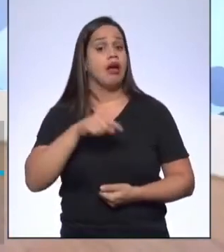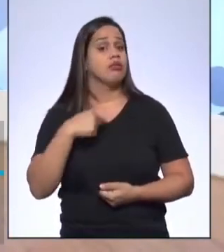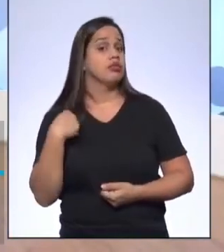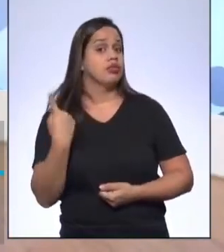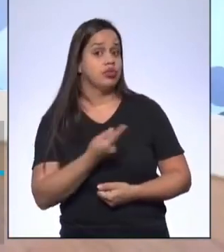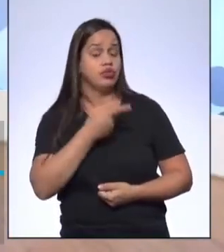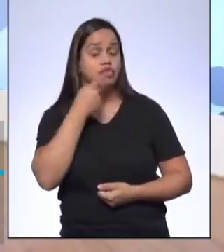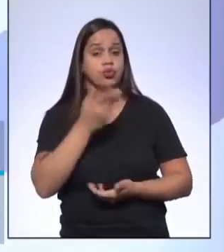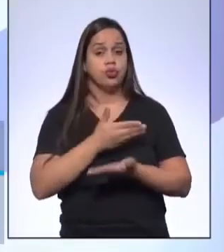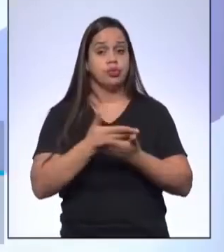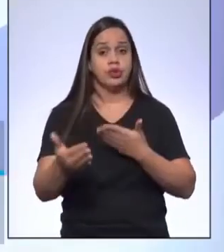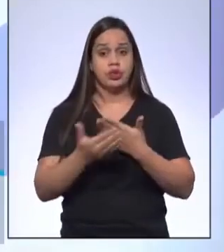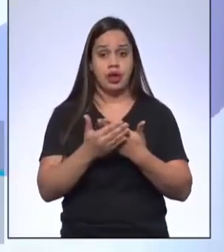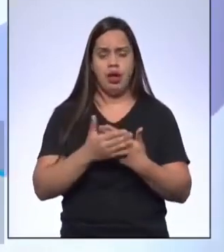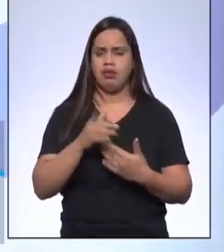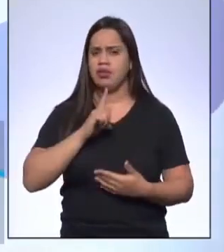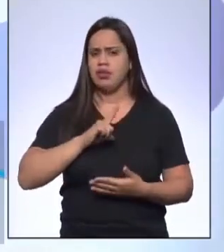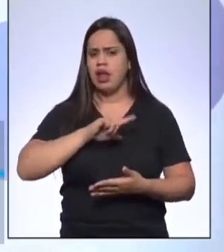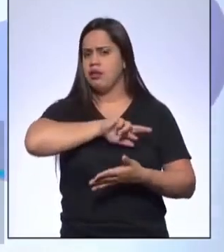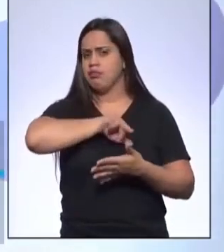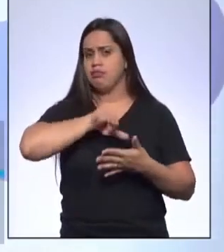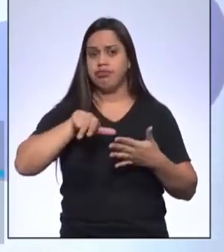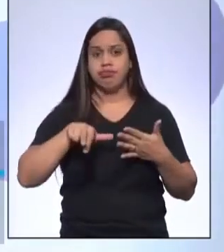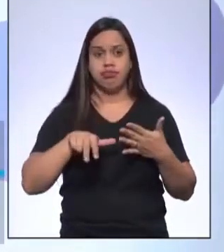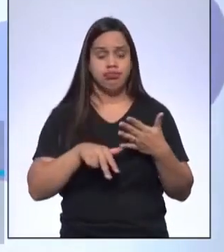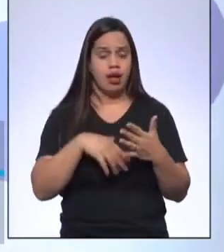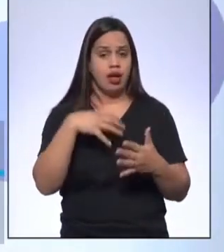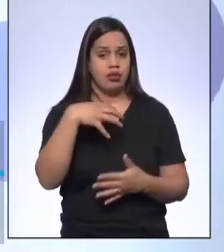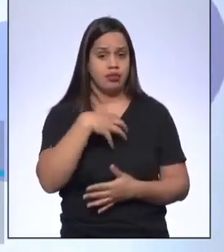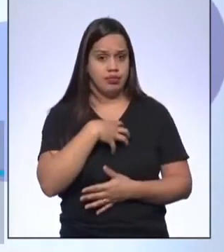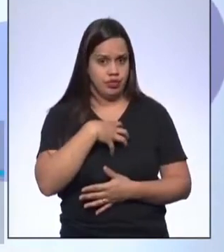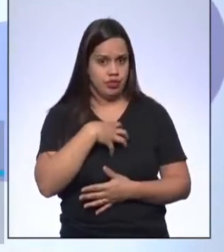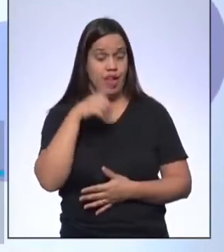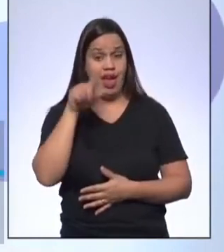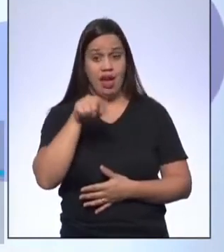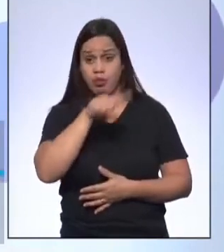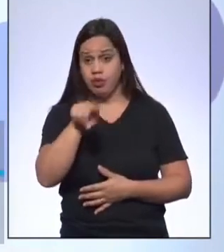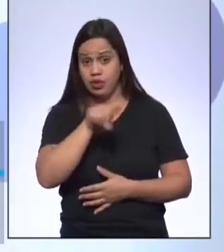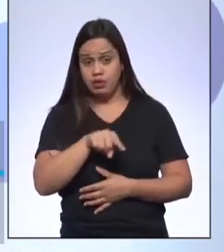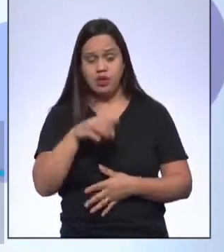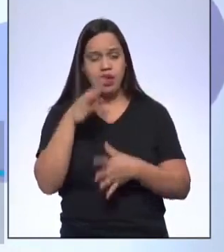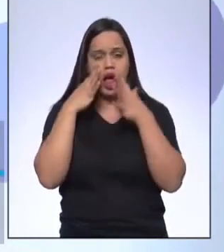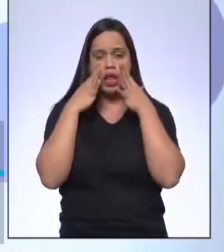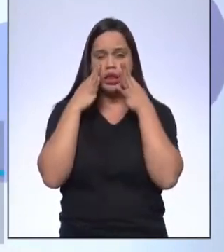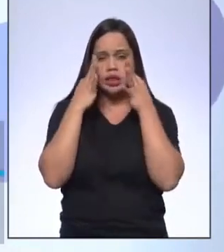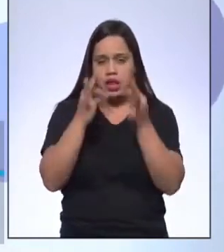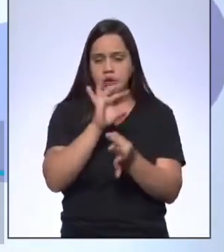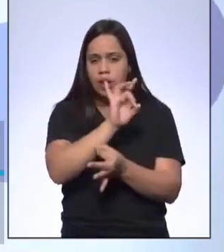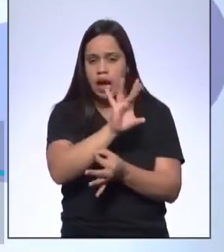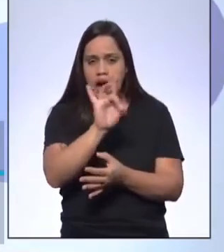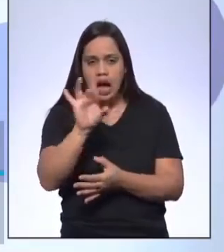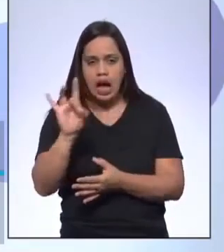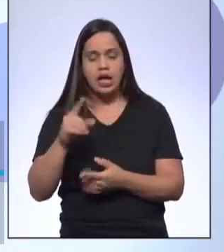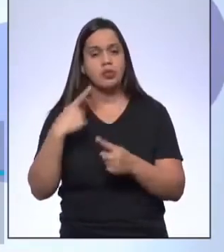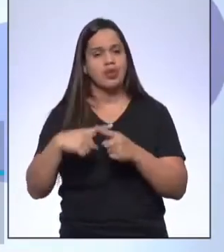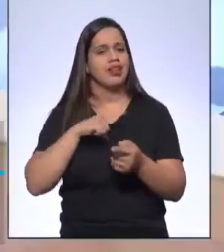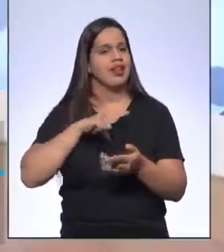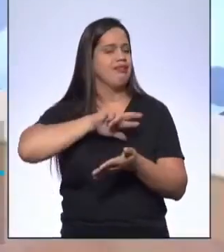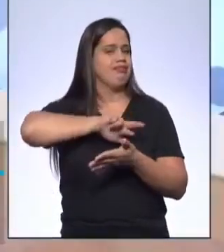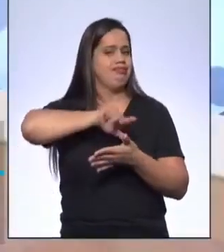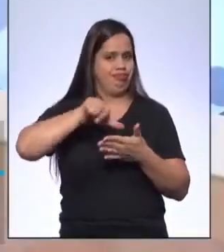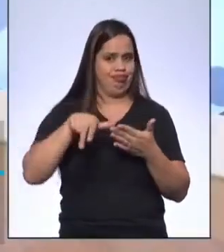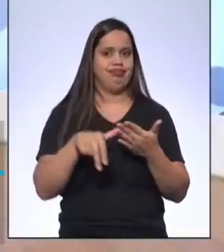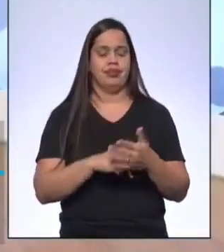aula. Existem várias particularidades e aí é prestar bastante atenção em cada uma delas, não é, Jonas? Isso mesmo,